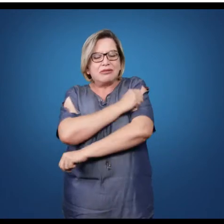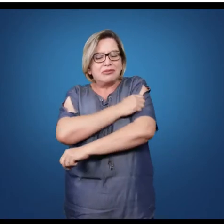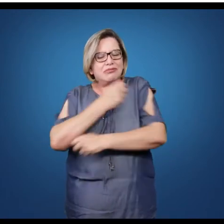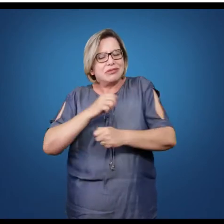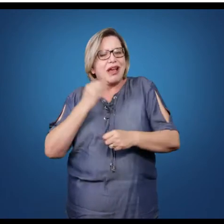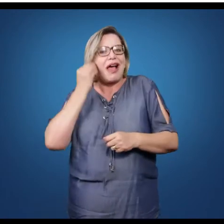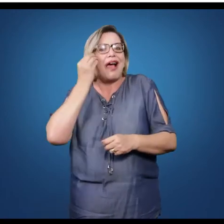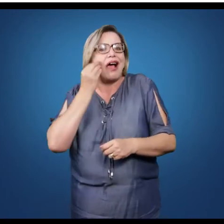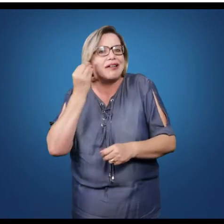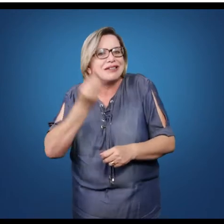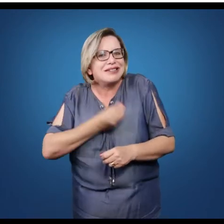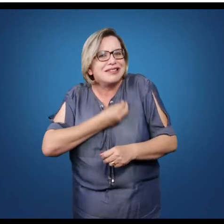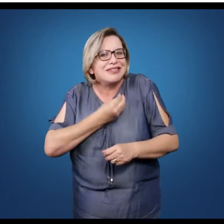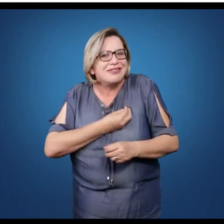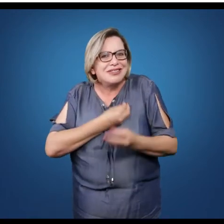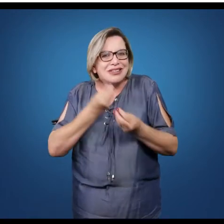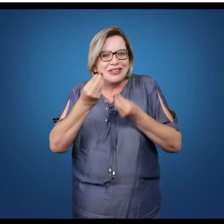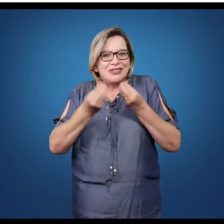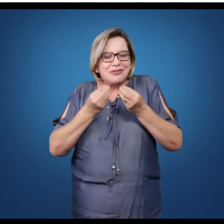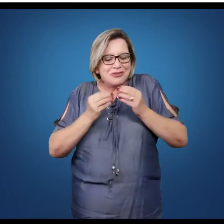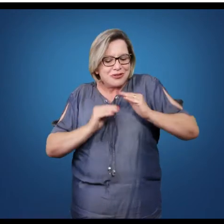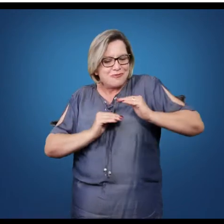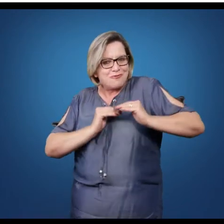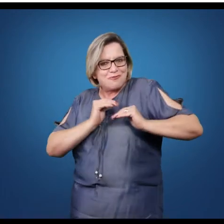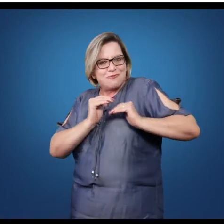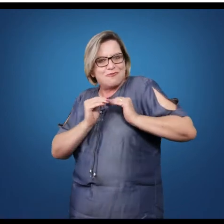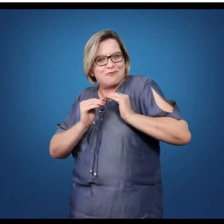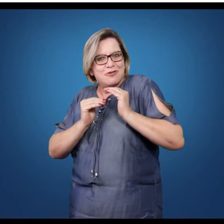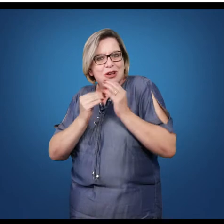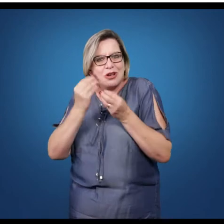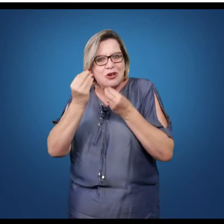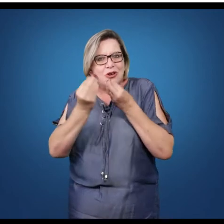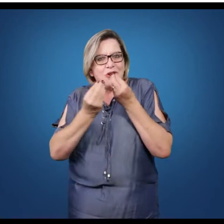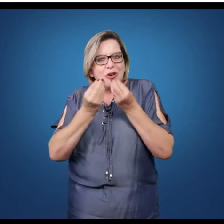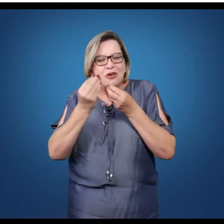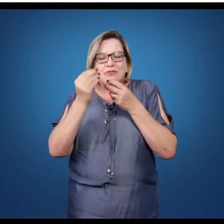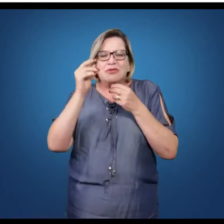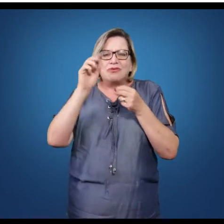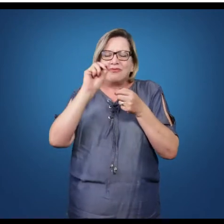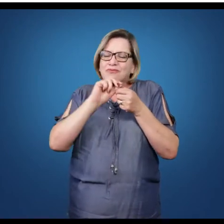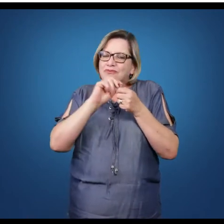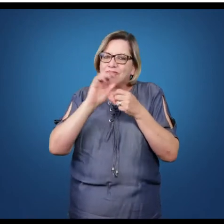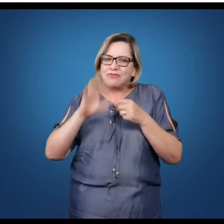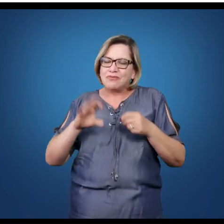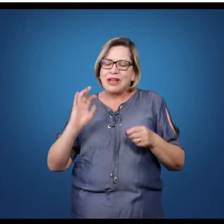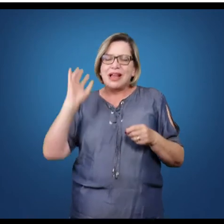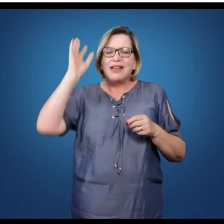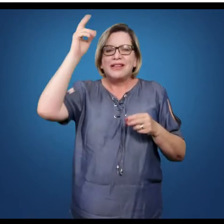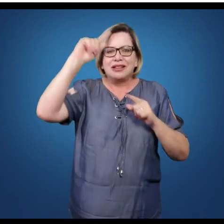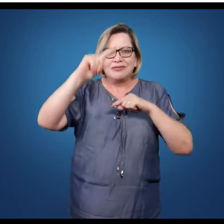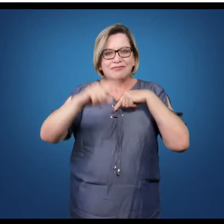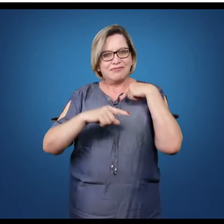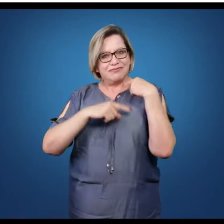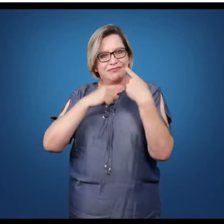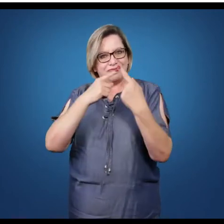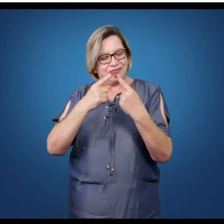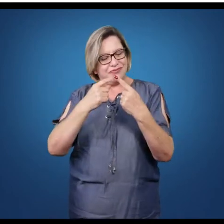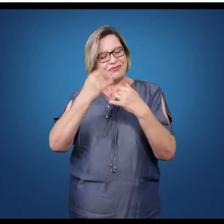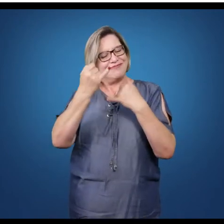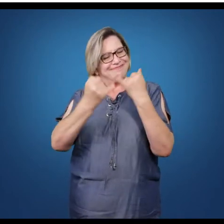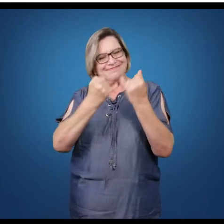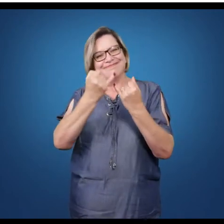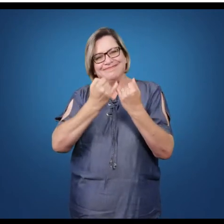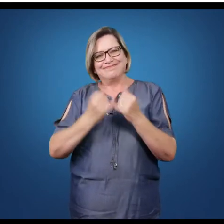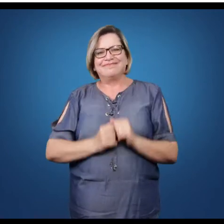vida dele. Né? Construir elementos para que ele possa usufruir do basquete depois, como momento de lazer.